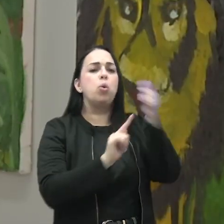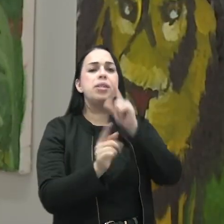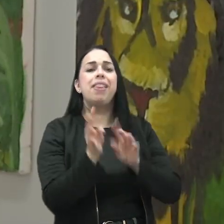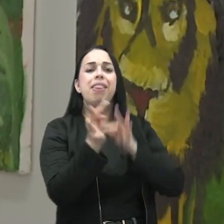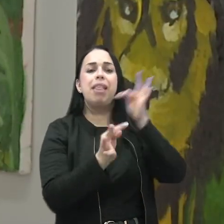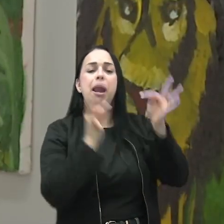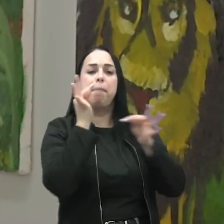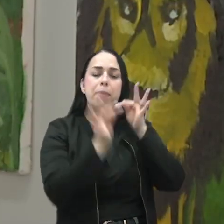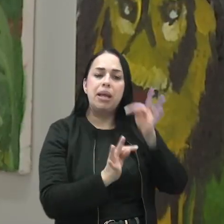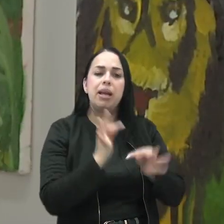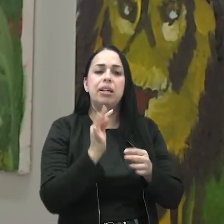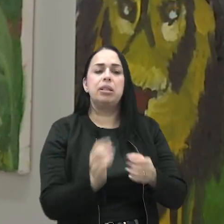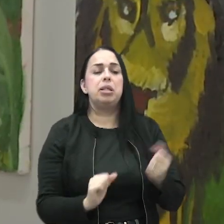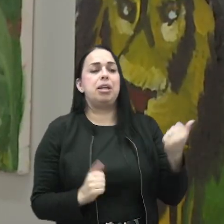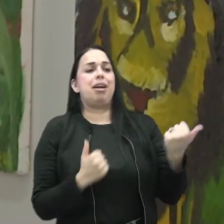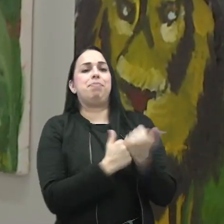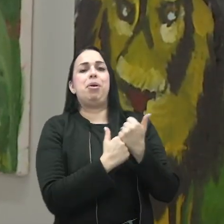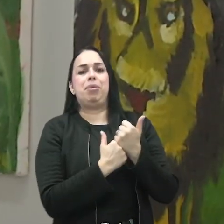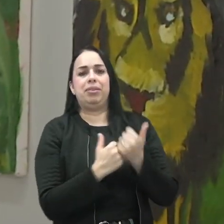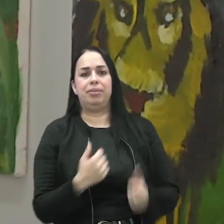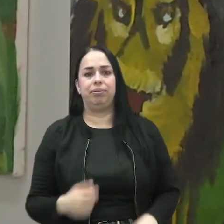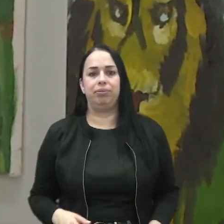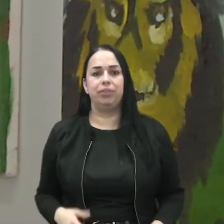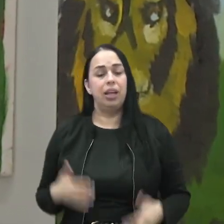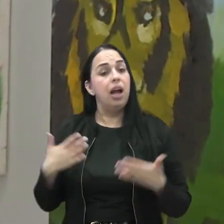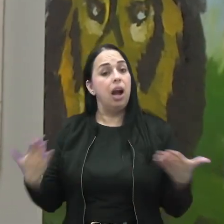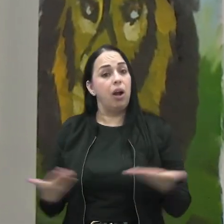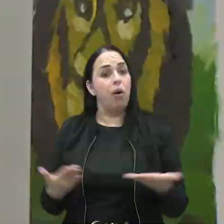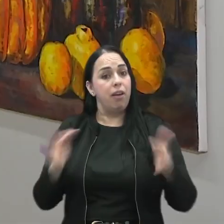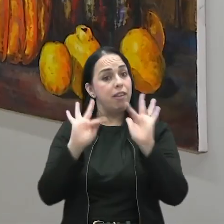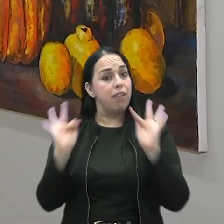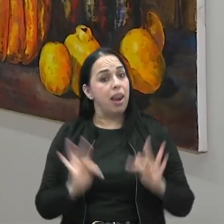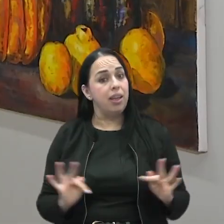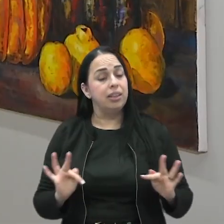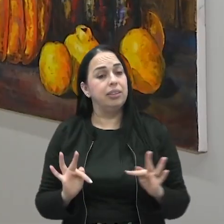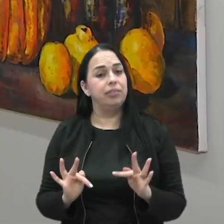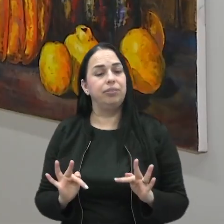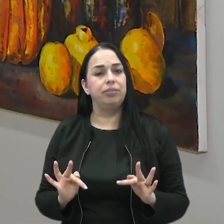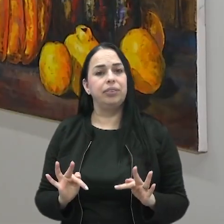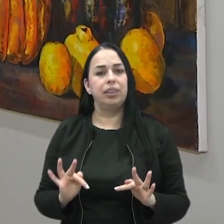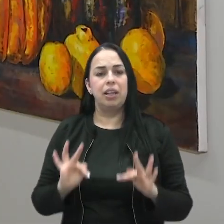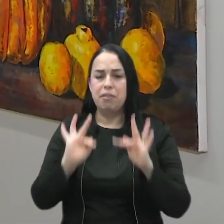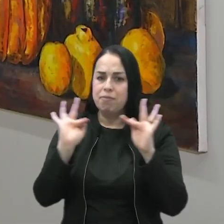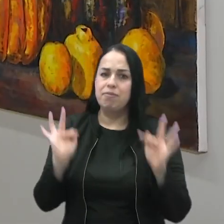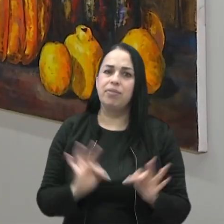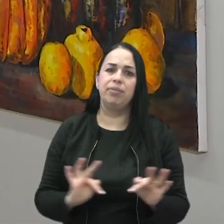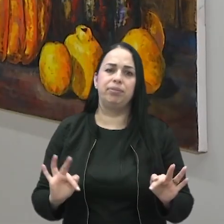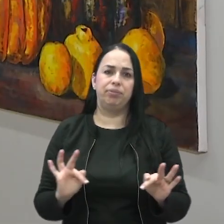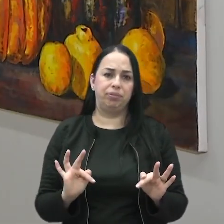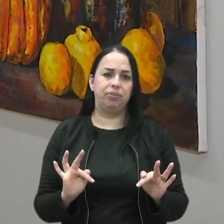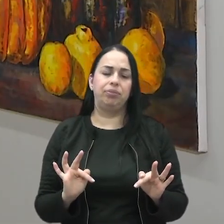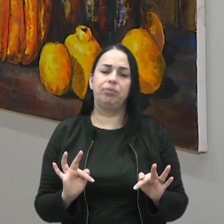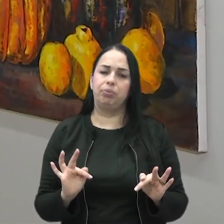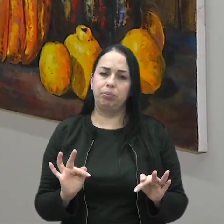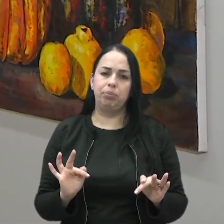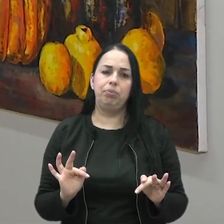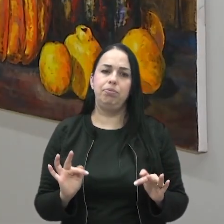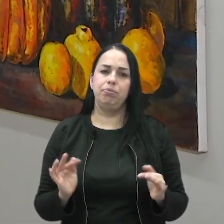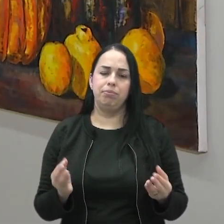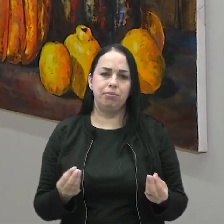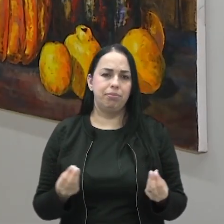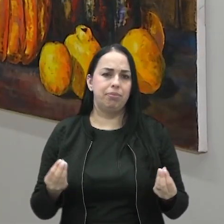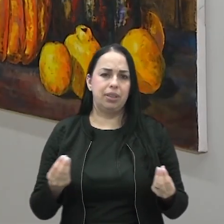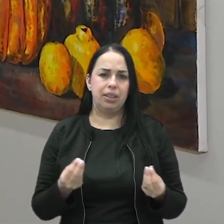que encontrou no serviço e nas terapias o apoio de que precisava. Eu sou uma pessoa feliz, né? Sou uma pessoa